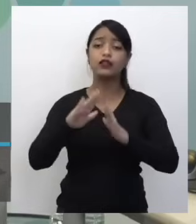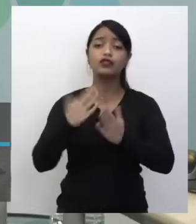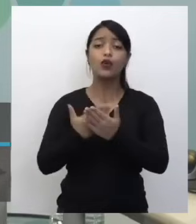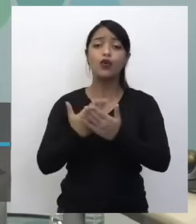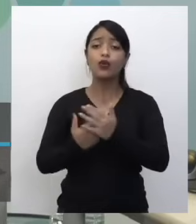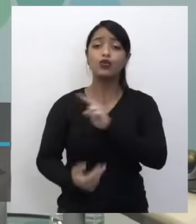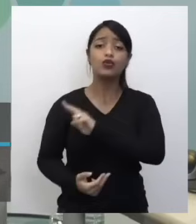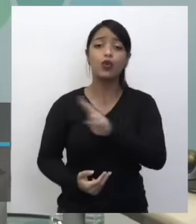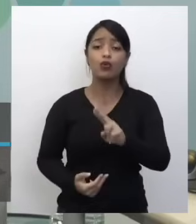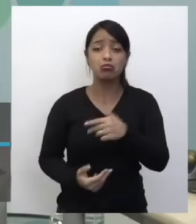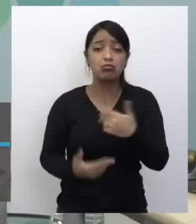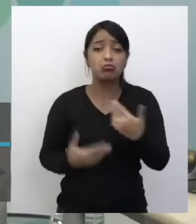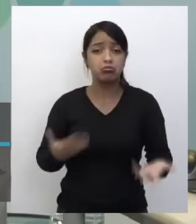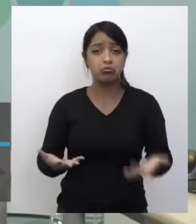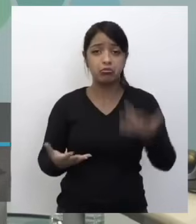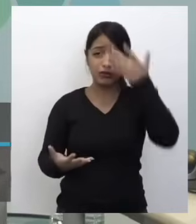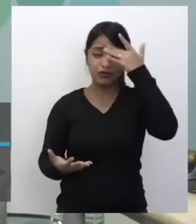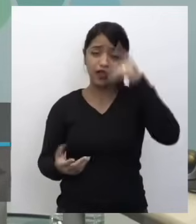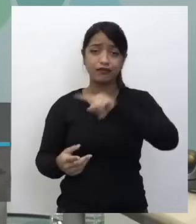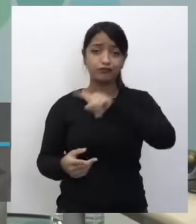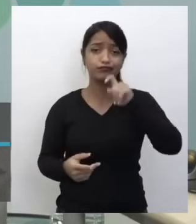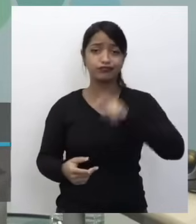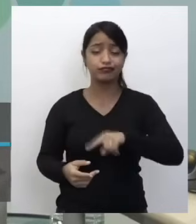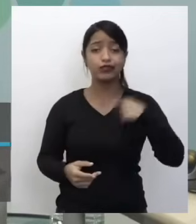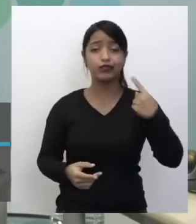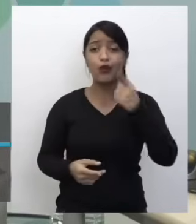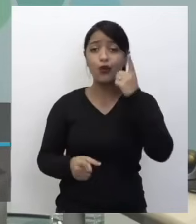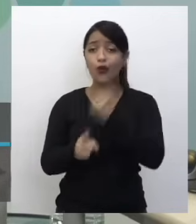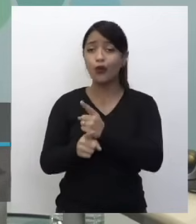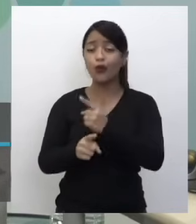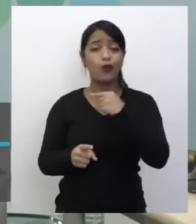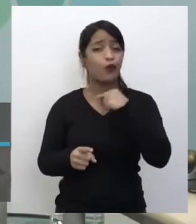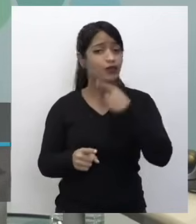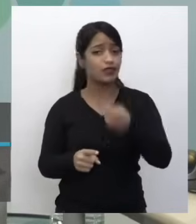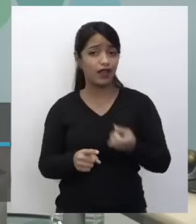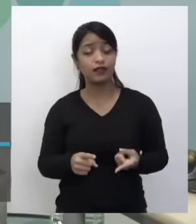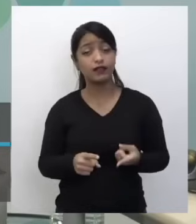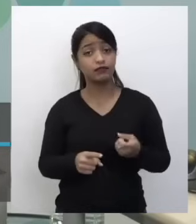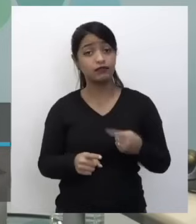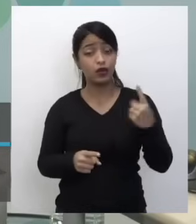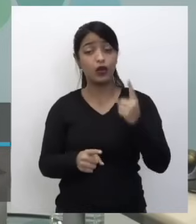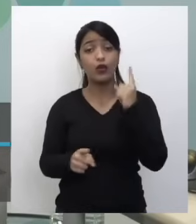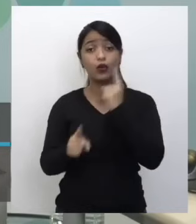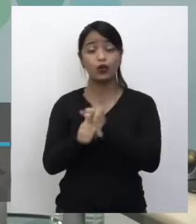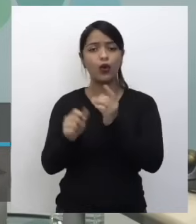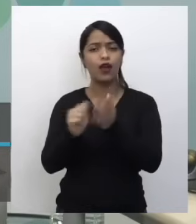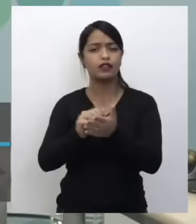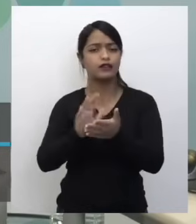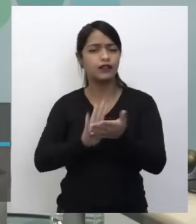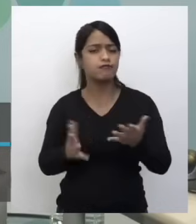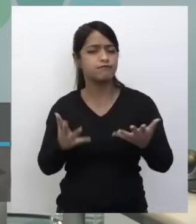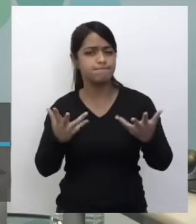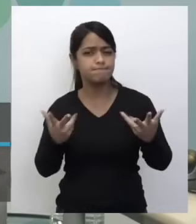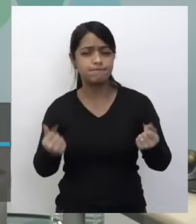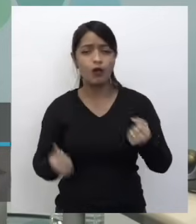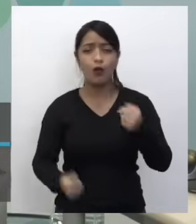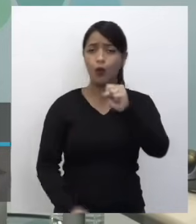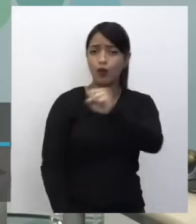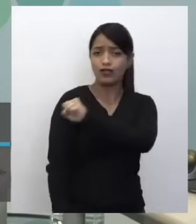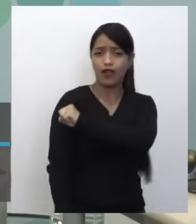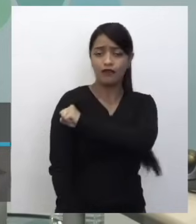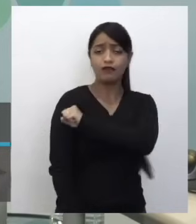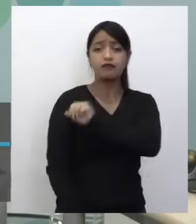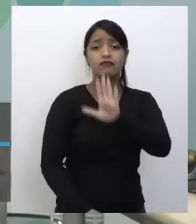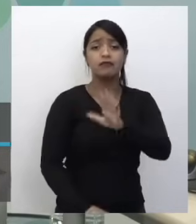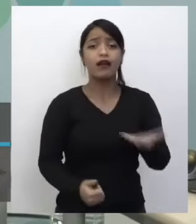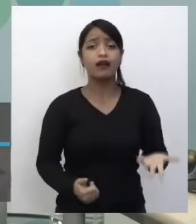conseguir encontrar de onde é essa atividade. Nós encontramos uma atividade sensacional do 8º ano, porém não tinha nenhuma identificação.